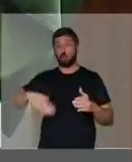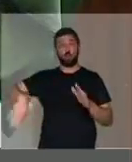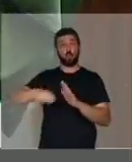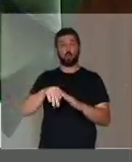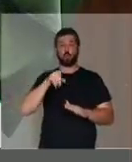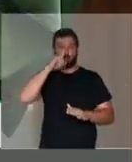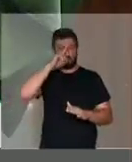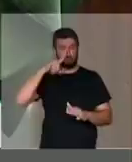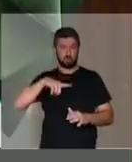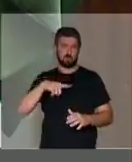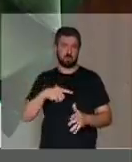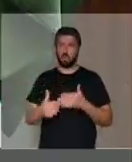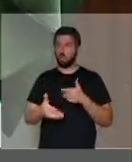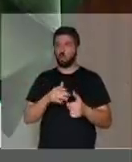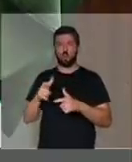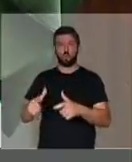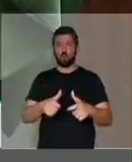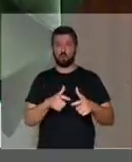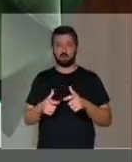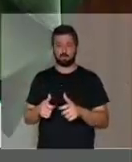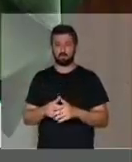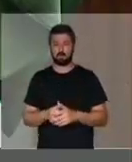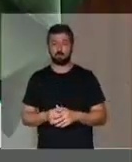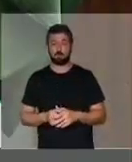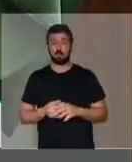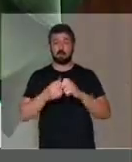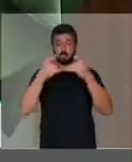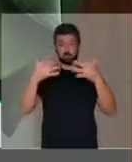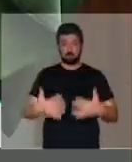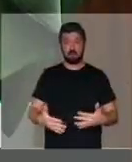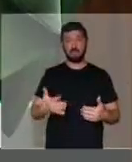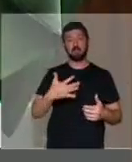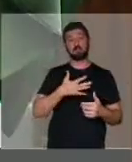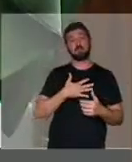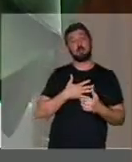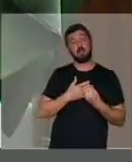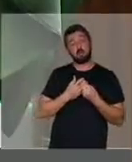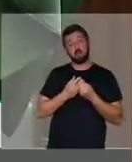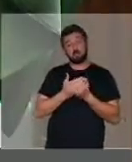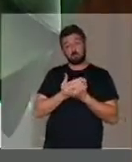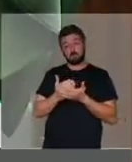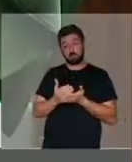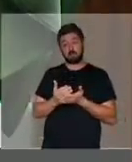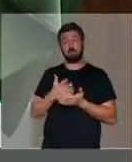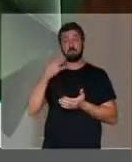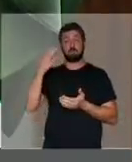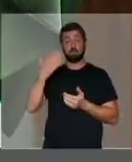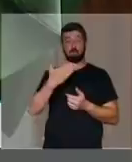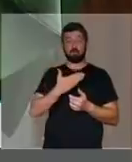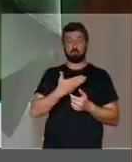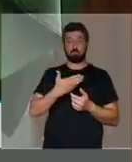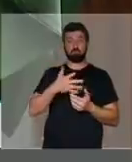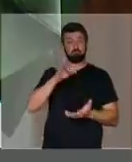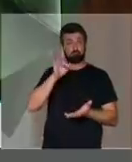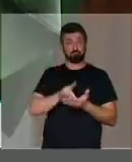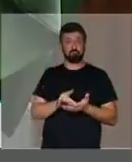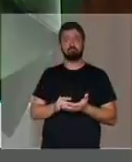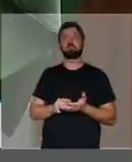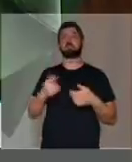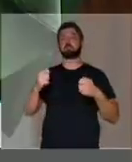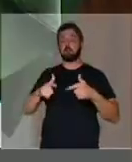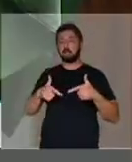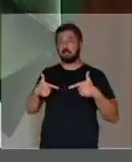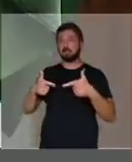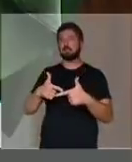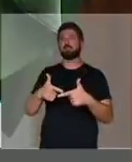de risco. Essas são considerações iniciais diante de fatos públicos e notórios, que justificam uma atuação